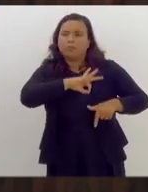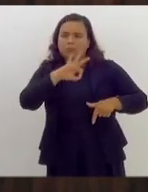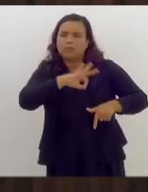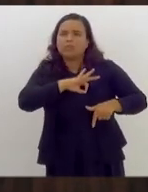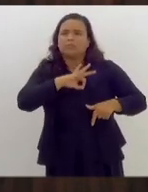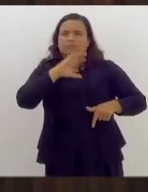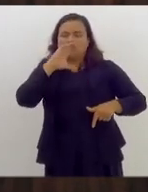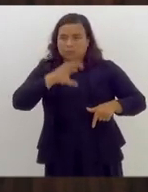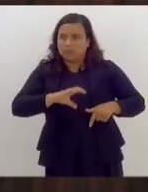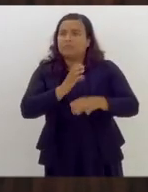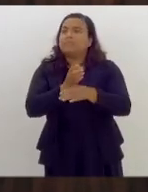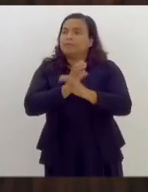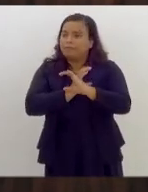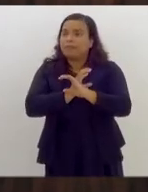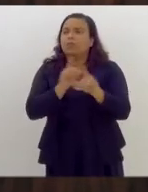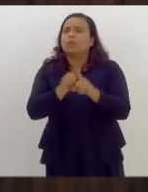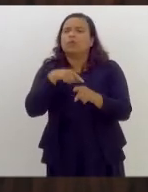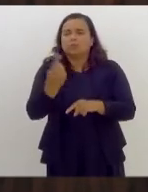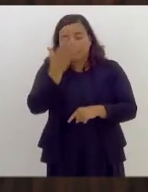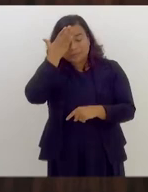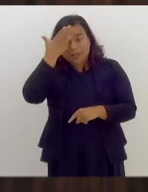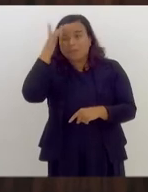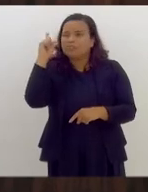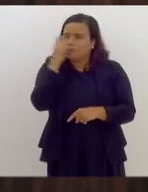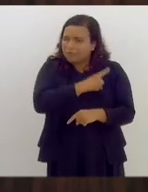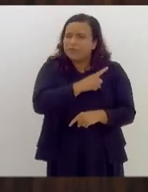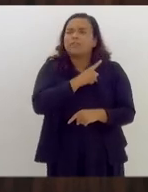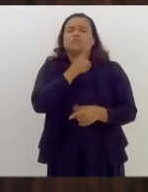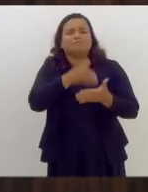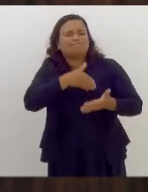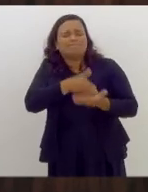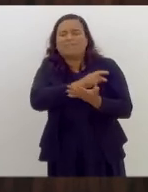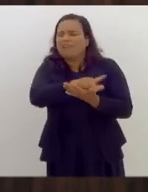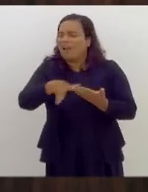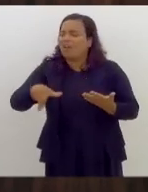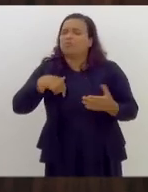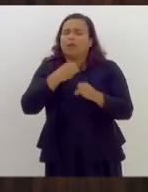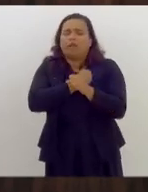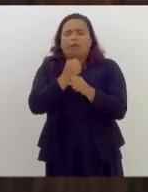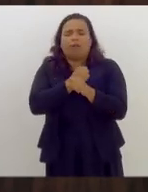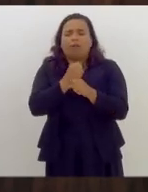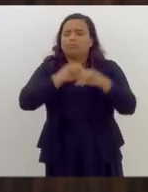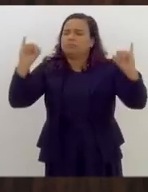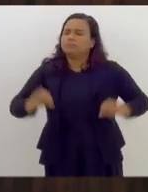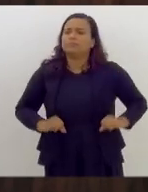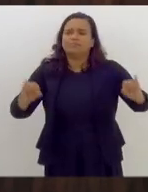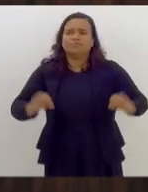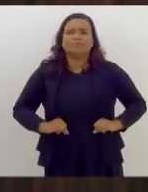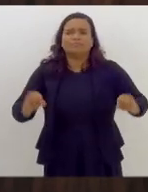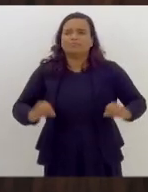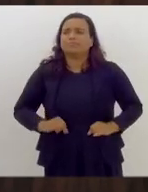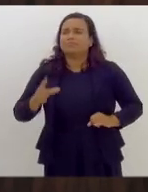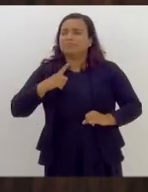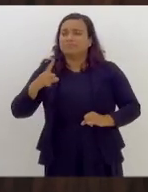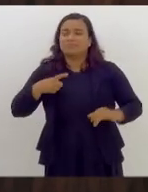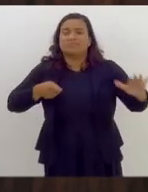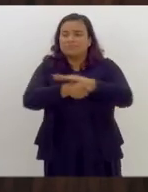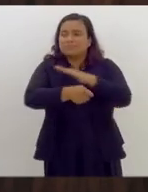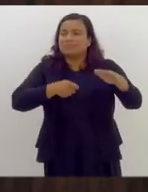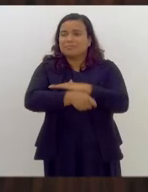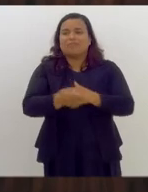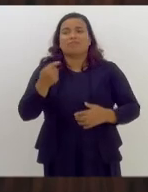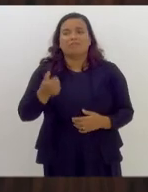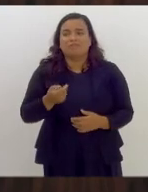o trabalho que nós sabemos da dificuldade que é, há muitos anos sofrendo com a falta de